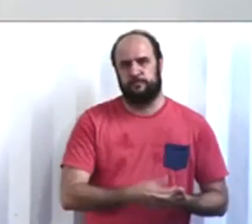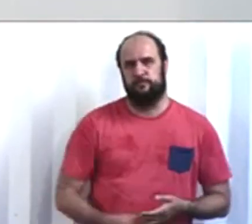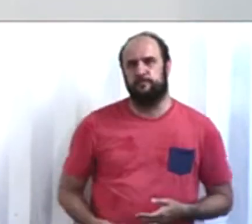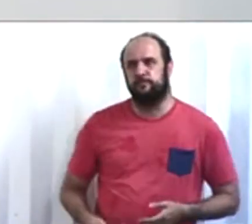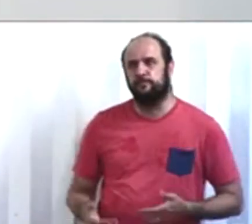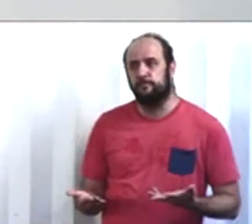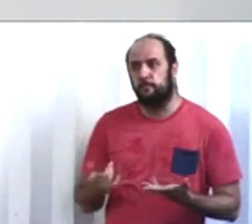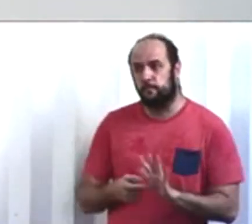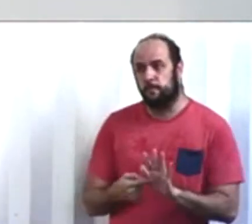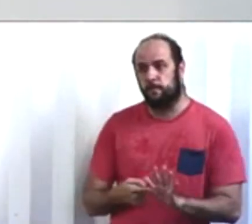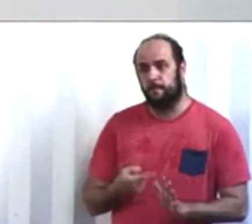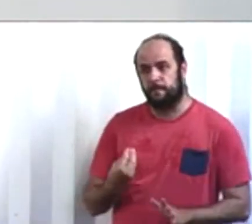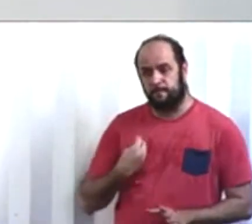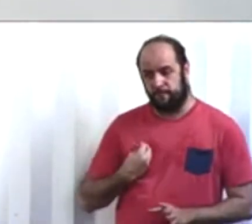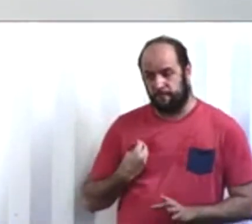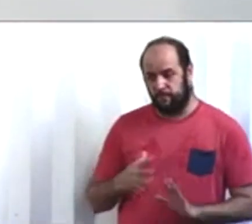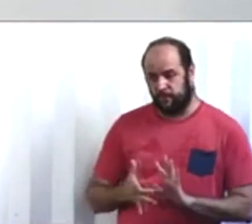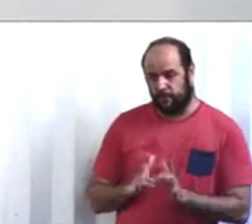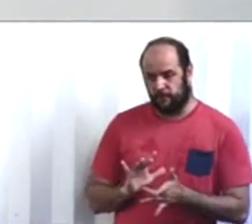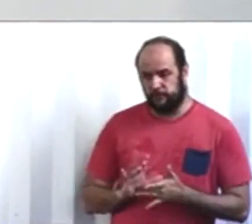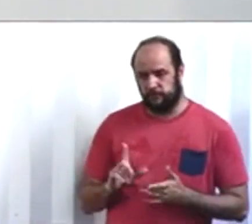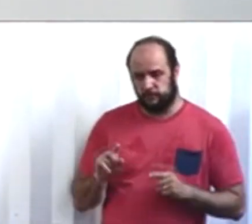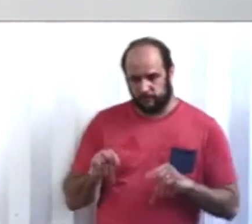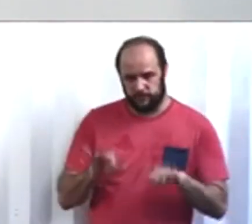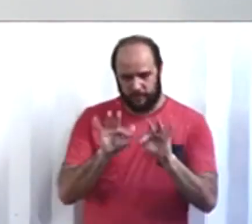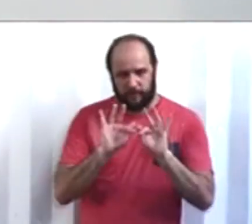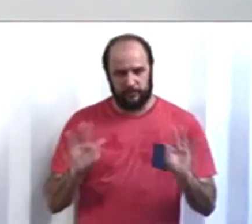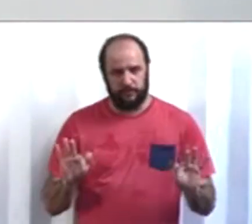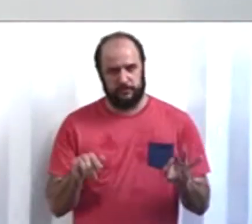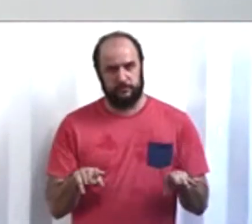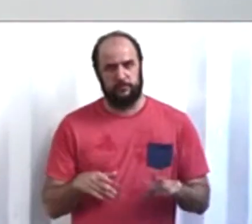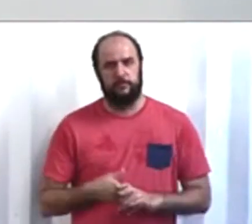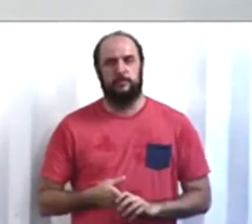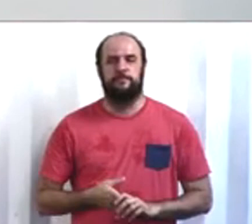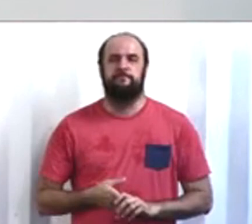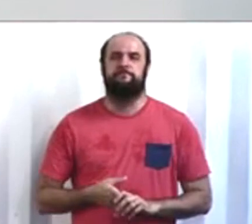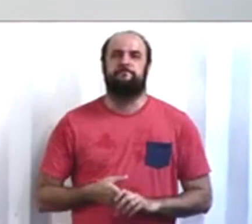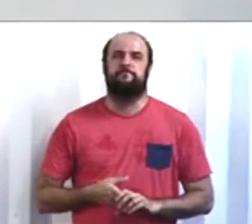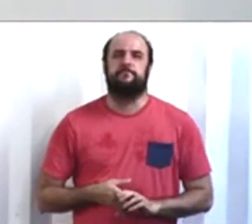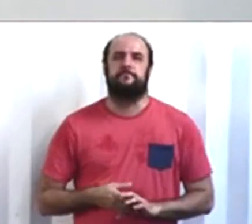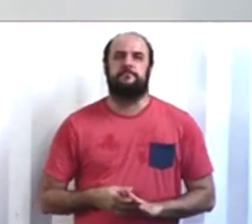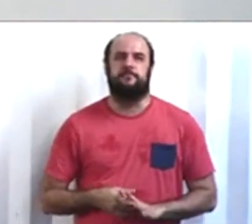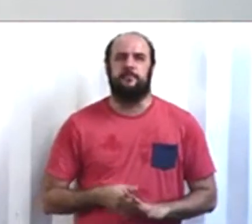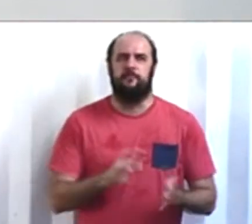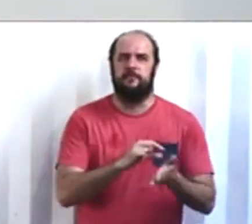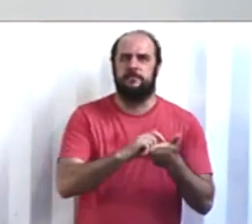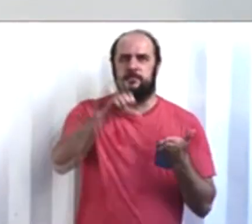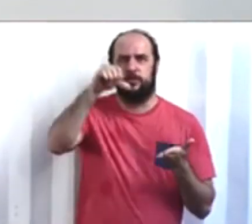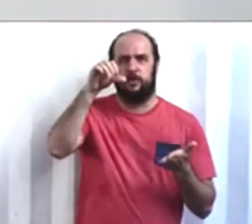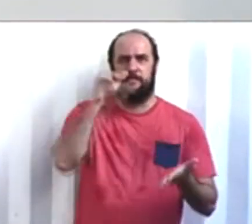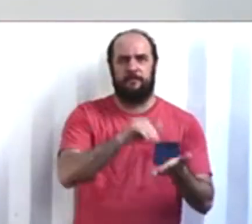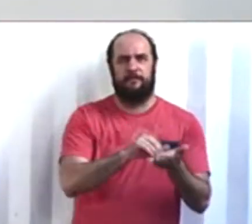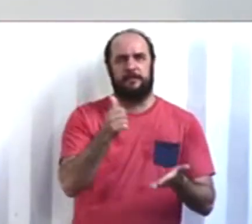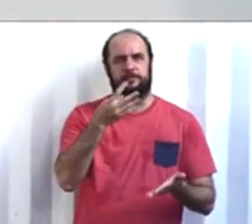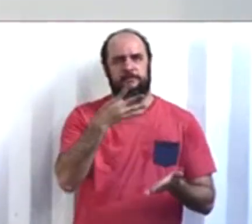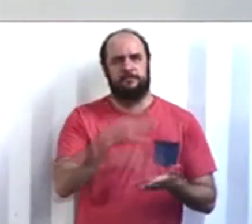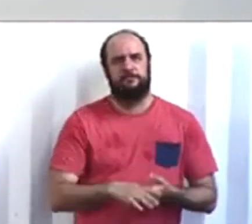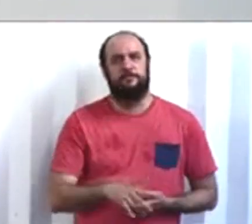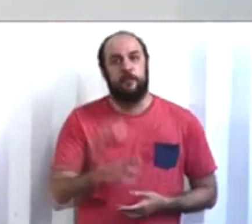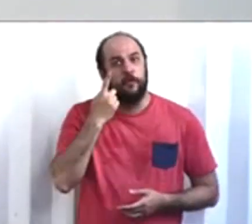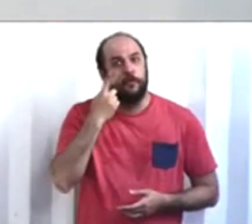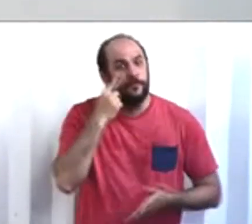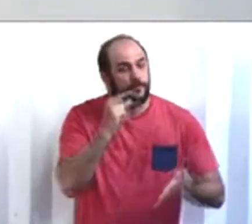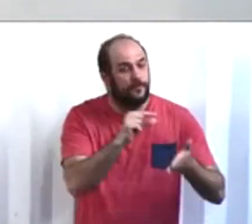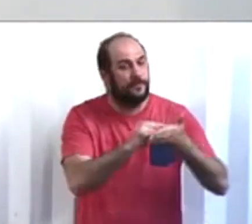que Jesus passou lá naquela sinagoga naquele dia, dos versículos 9 ao versículo 14. Mas aí vejam o